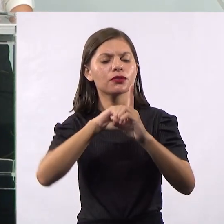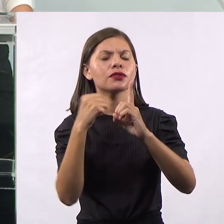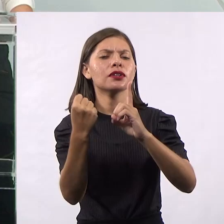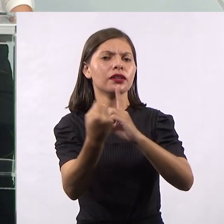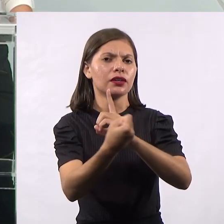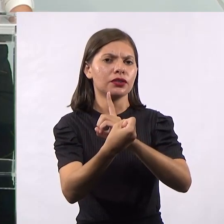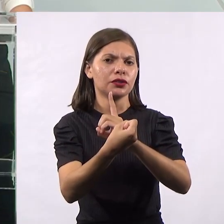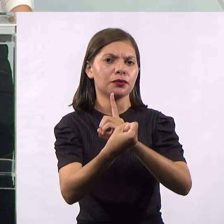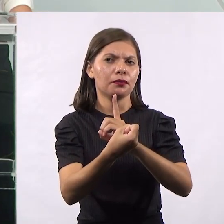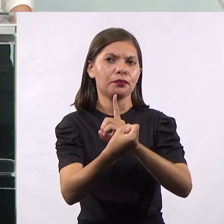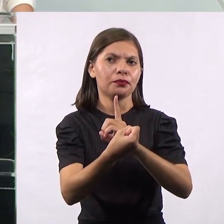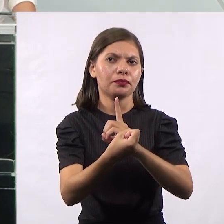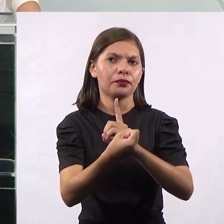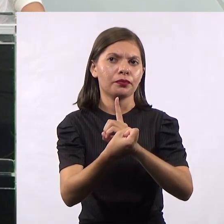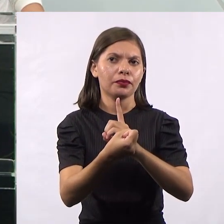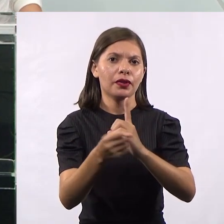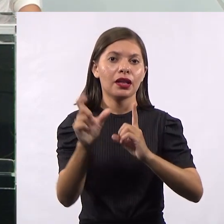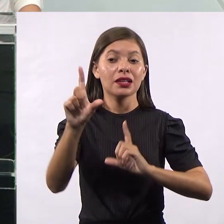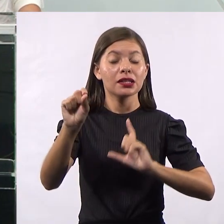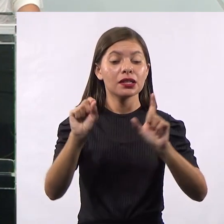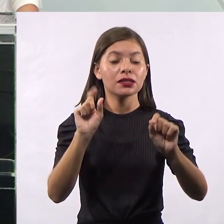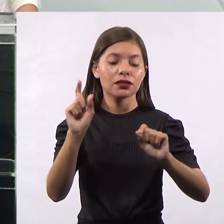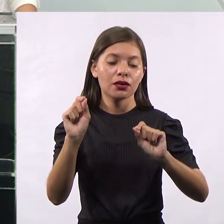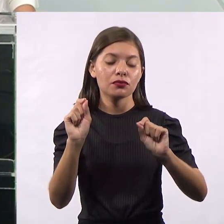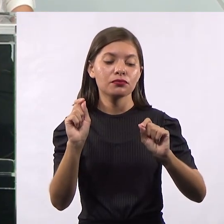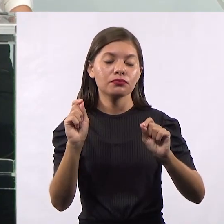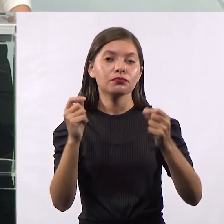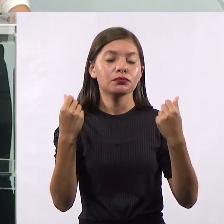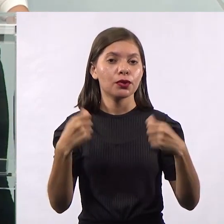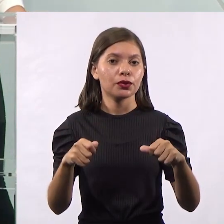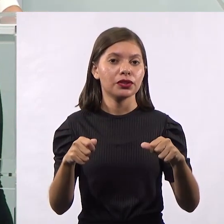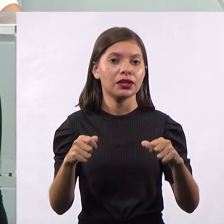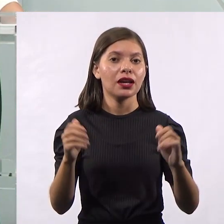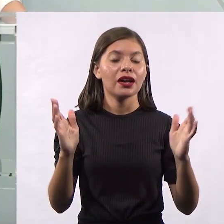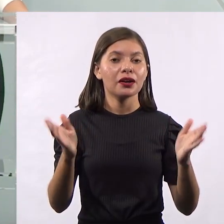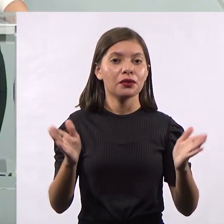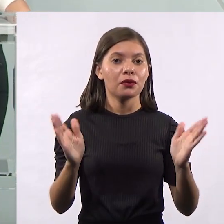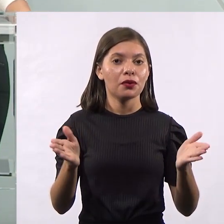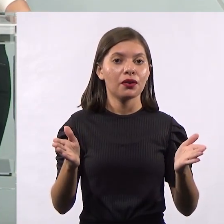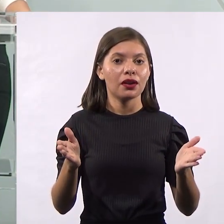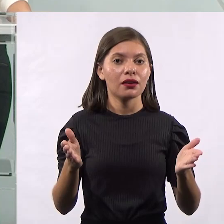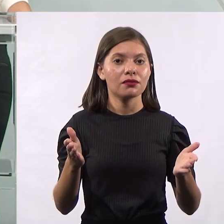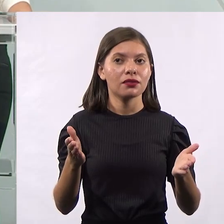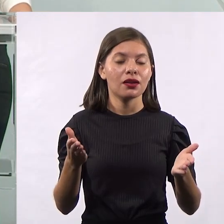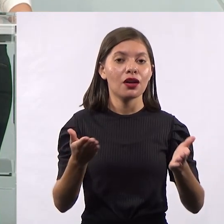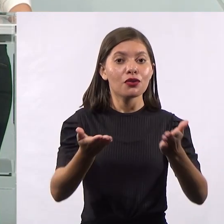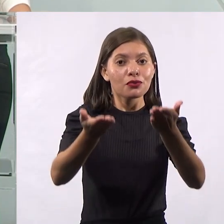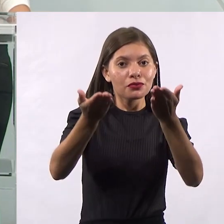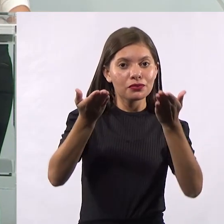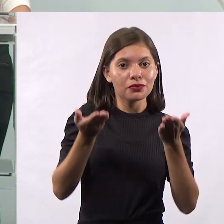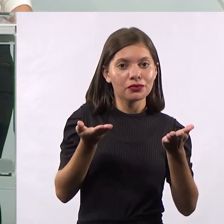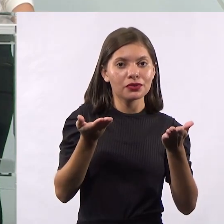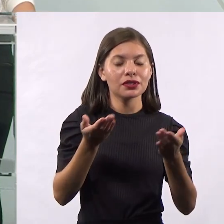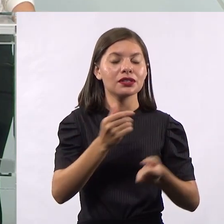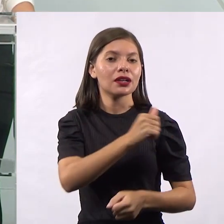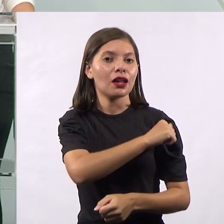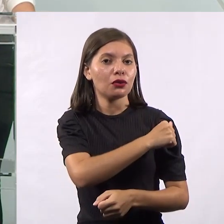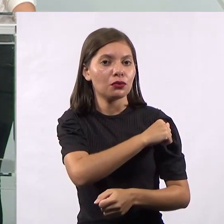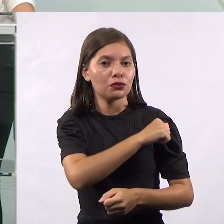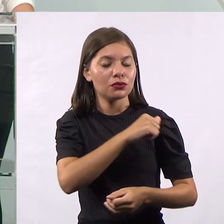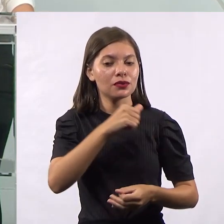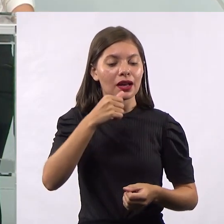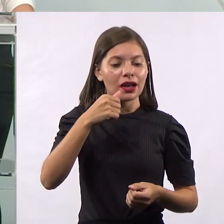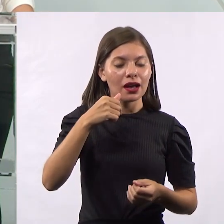não precisa de licitação, mas pode ter uma seleção se for o caso, tá? E aí agora eu convido vocês, meus alunos